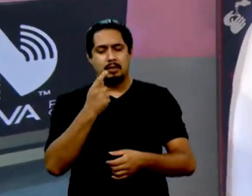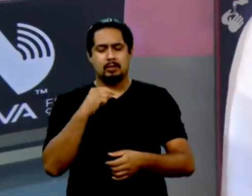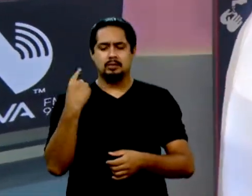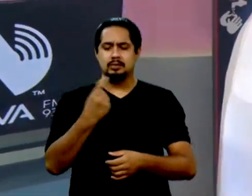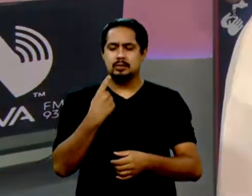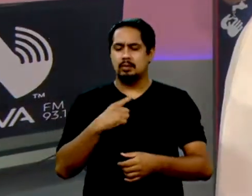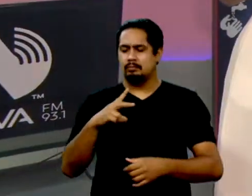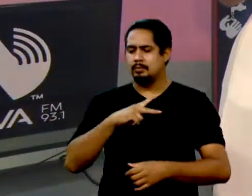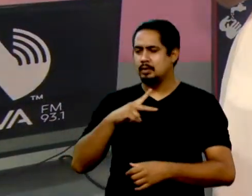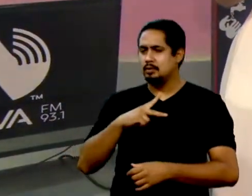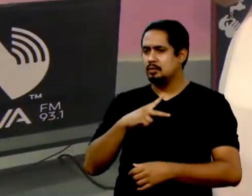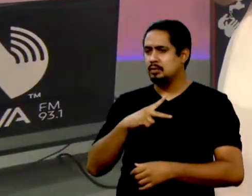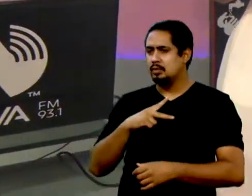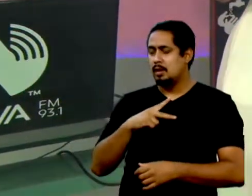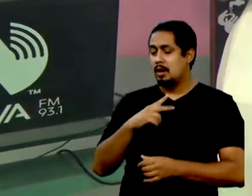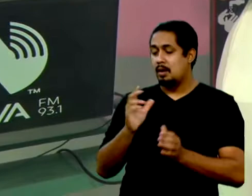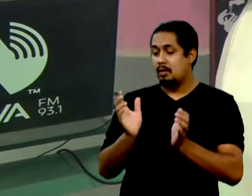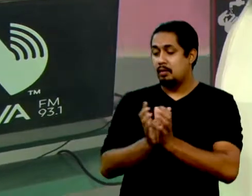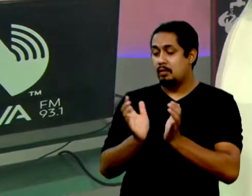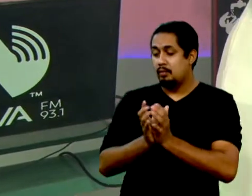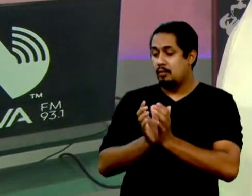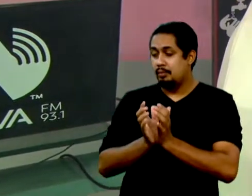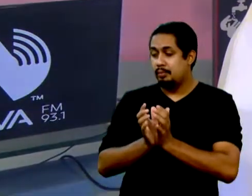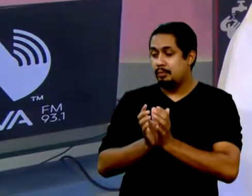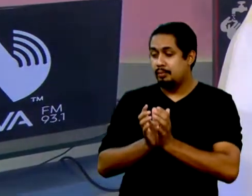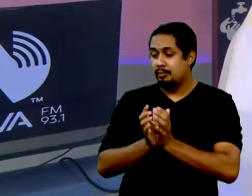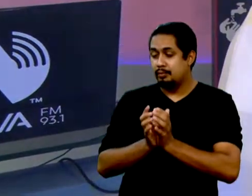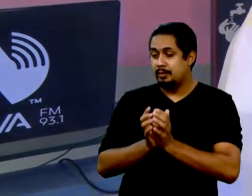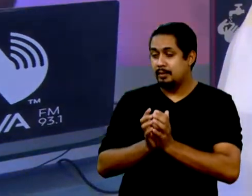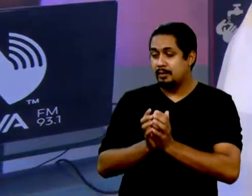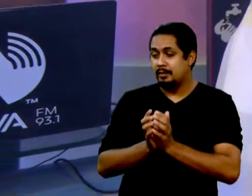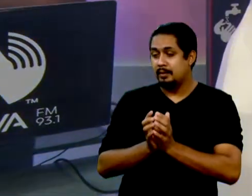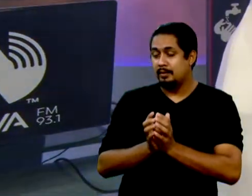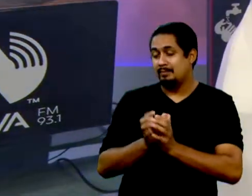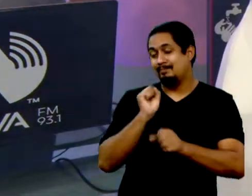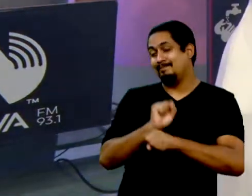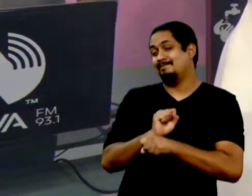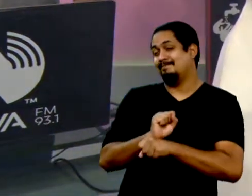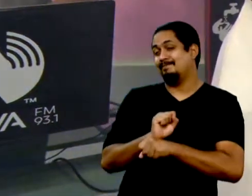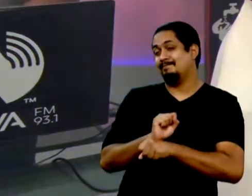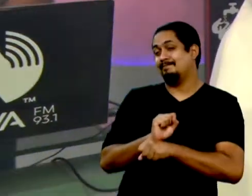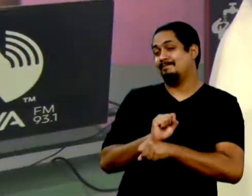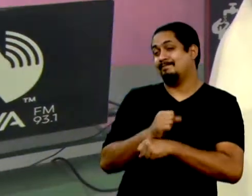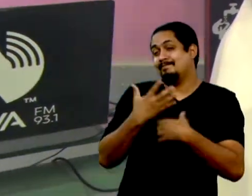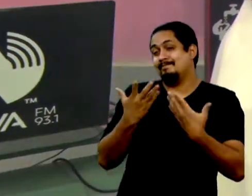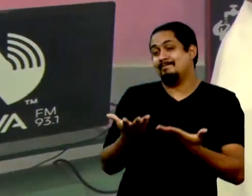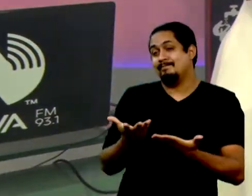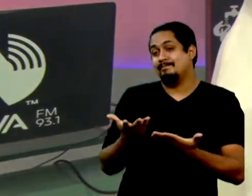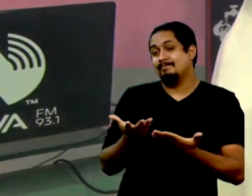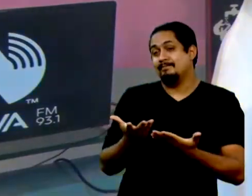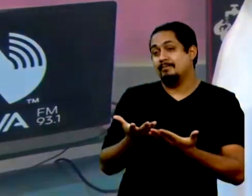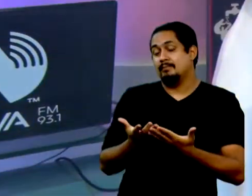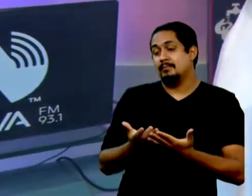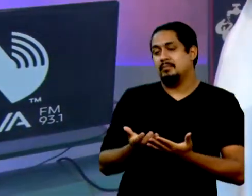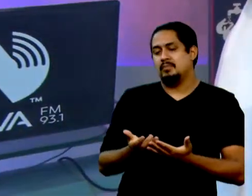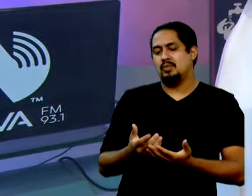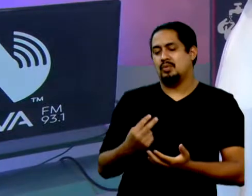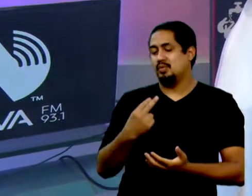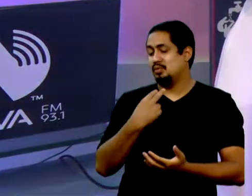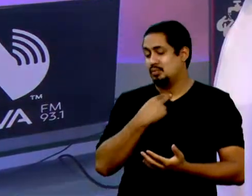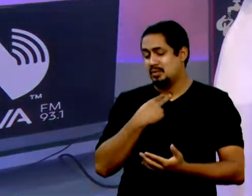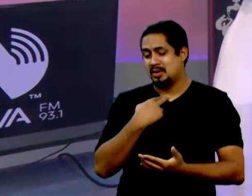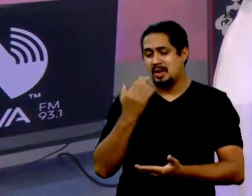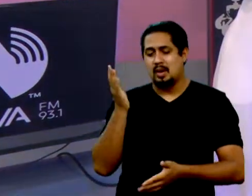foi uma das classes que foram mais afetadas. Com certeza, mais prejudicadas, né? E não teve um cuidado, eu acho